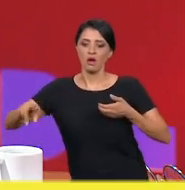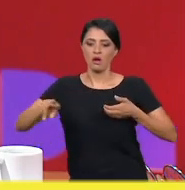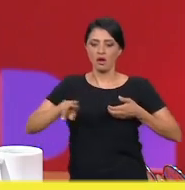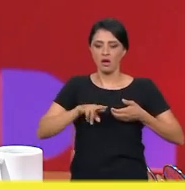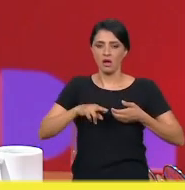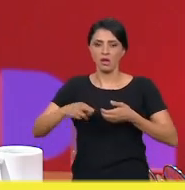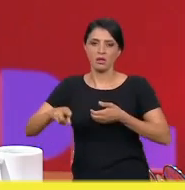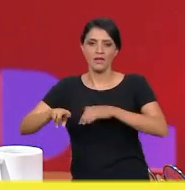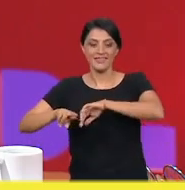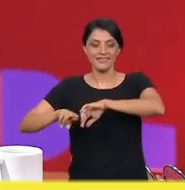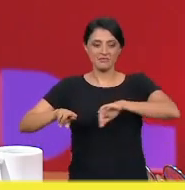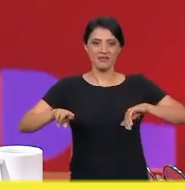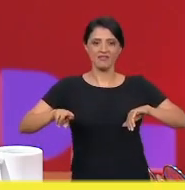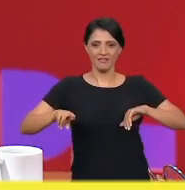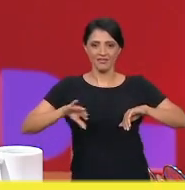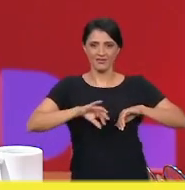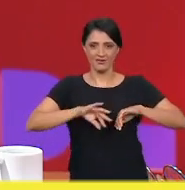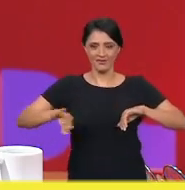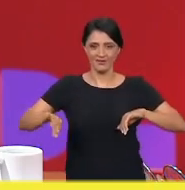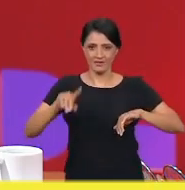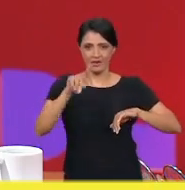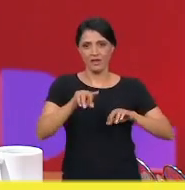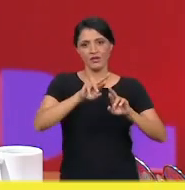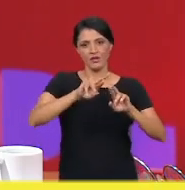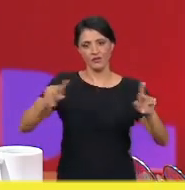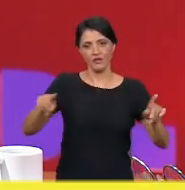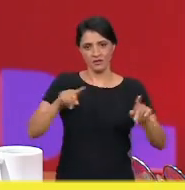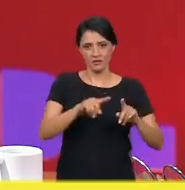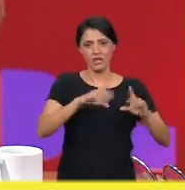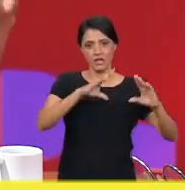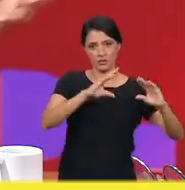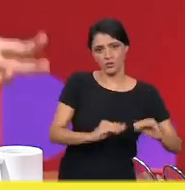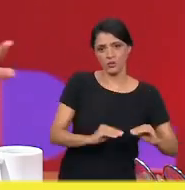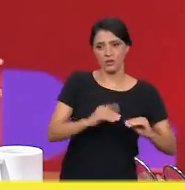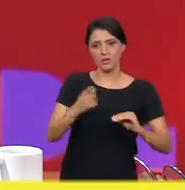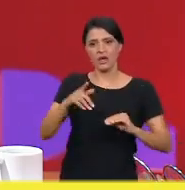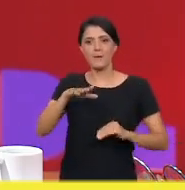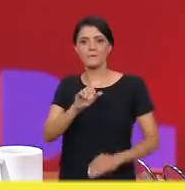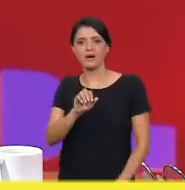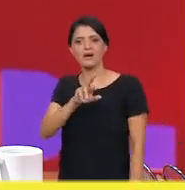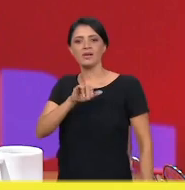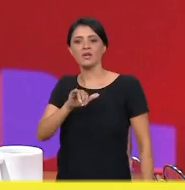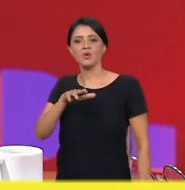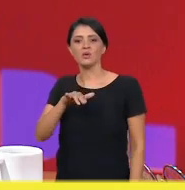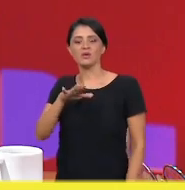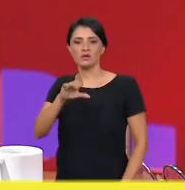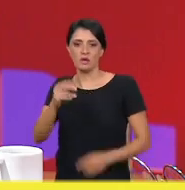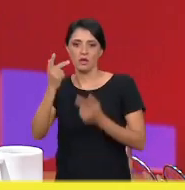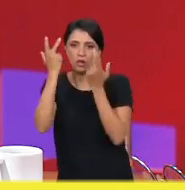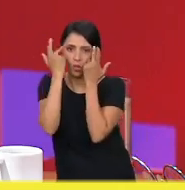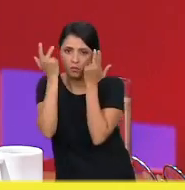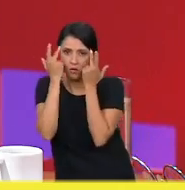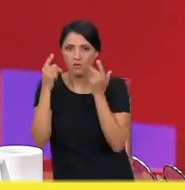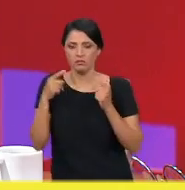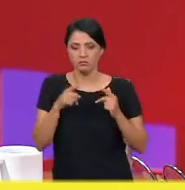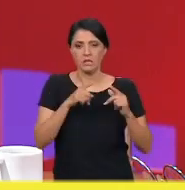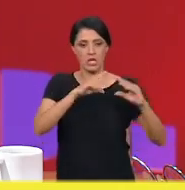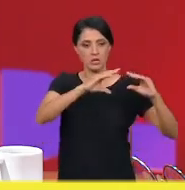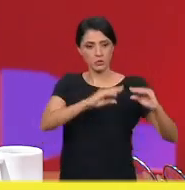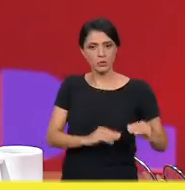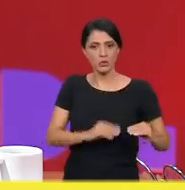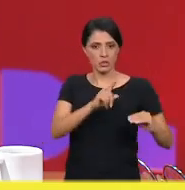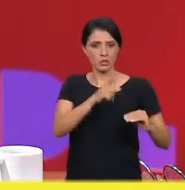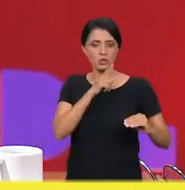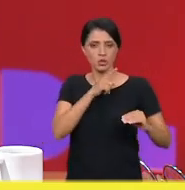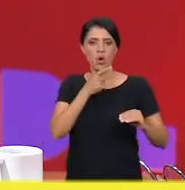eletromagnética. Então, essa é a diferença da matéria escura para a matéria bariônica, que é a matéria normal. A matéria escura, ela só interage através da